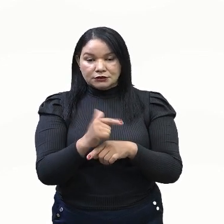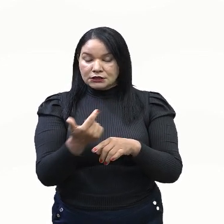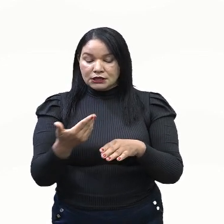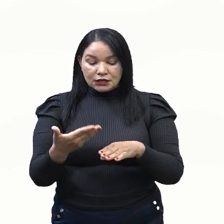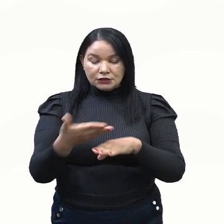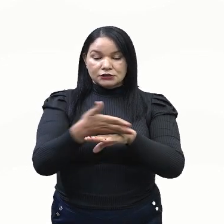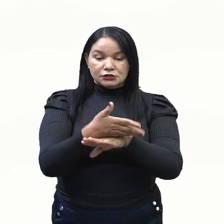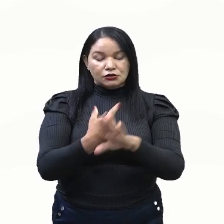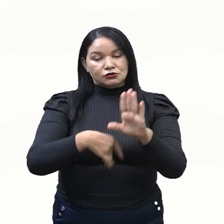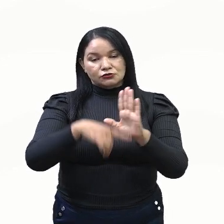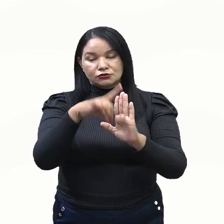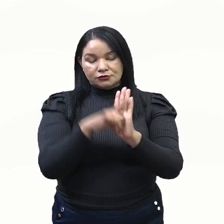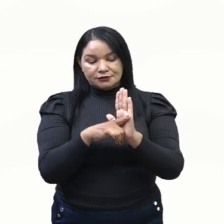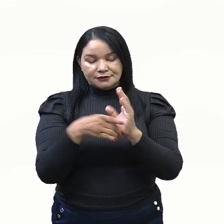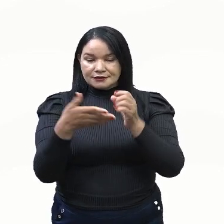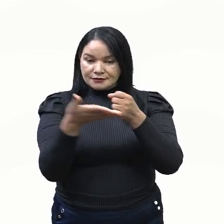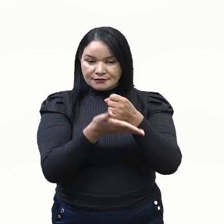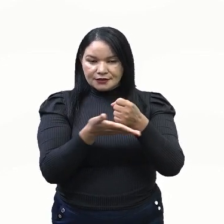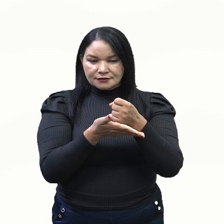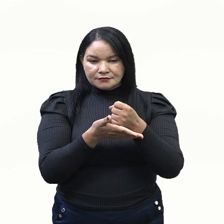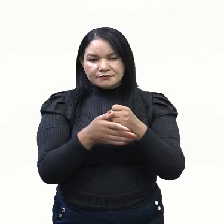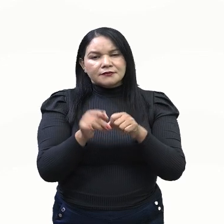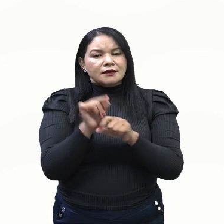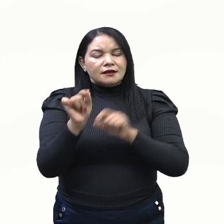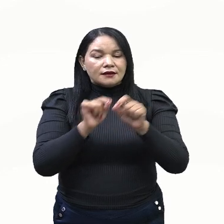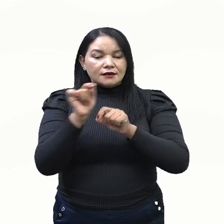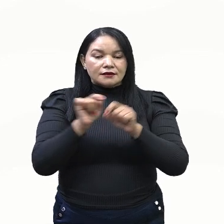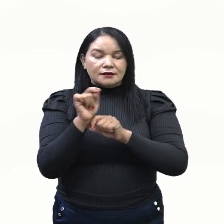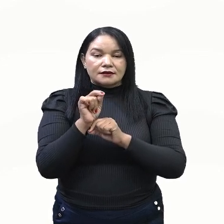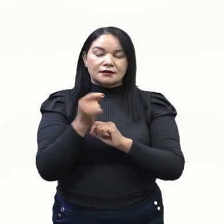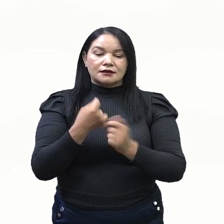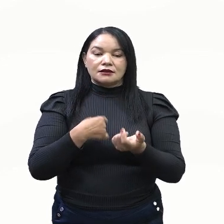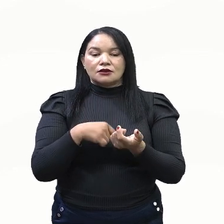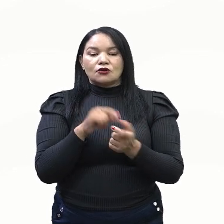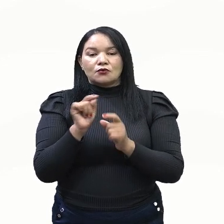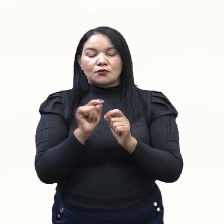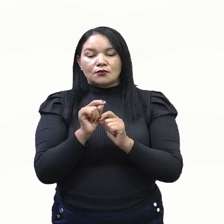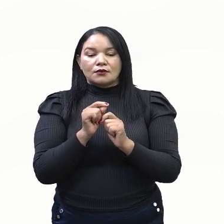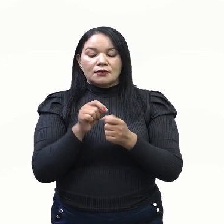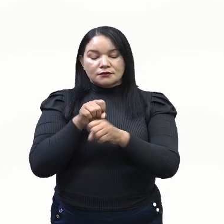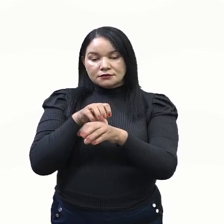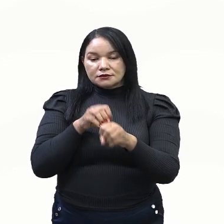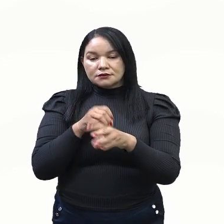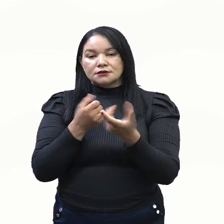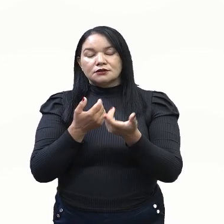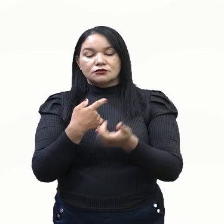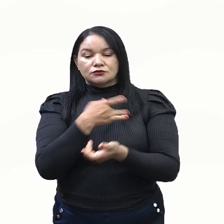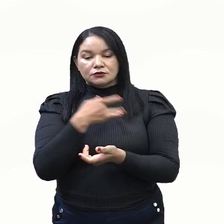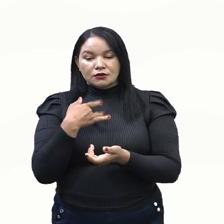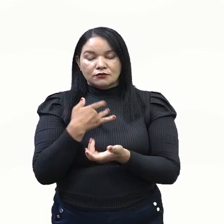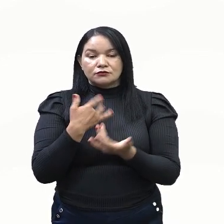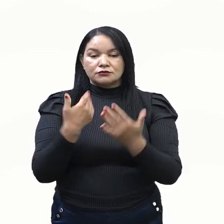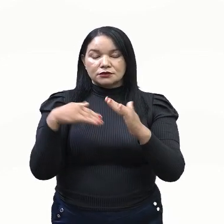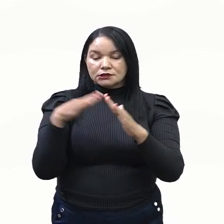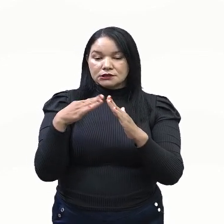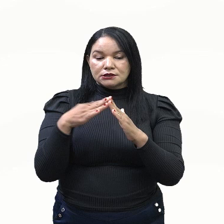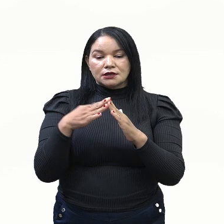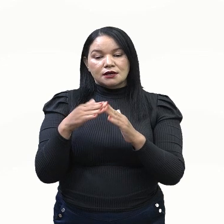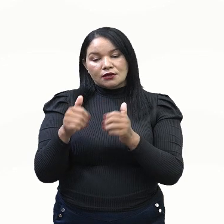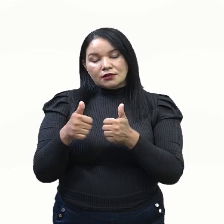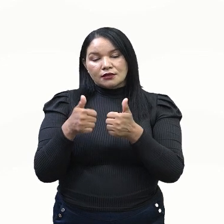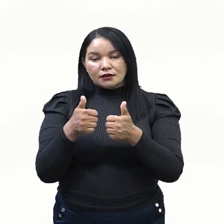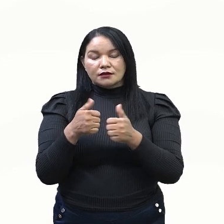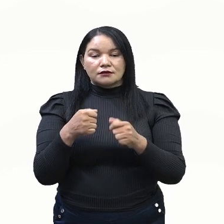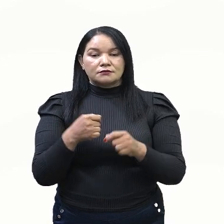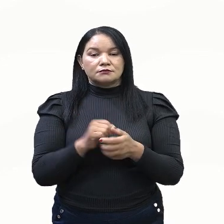aos direitos básicos. O que seriam esses direitos básicos? Educação, saúde, moradia, uma vez que